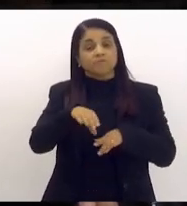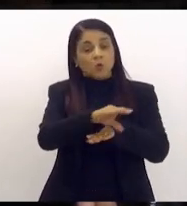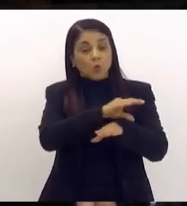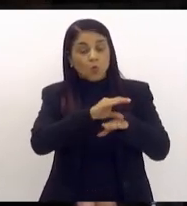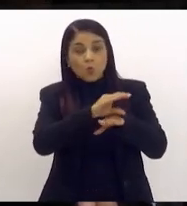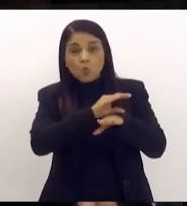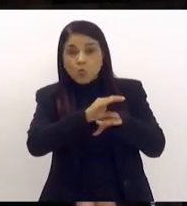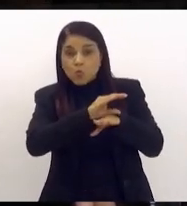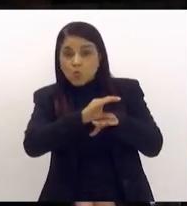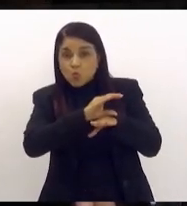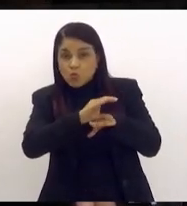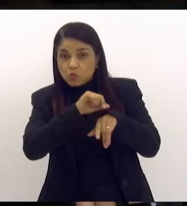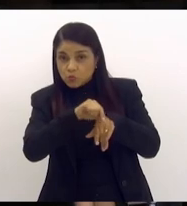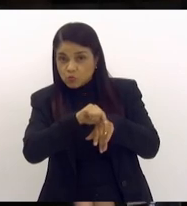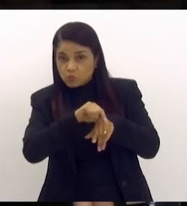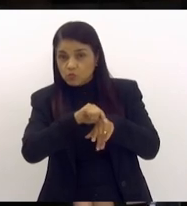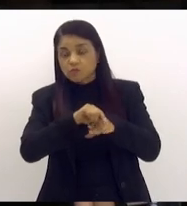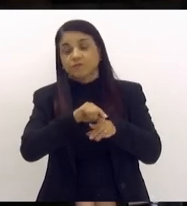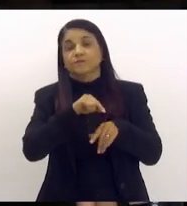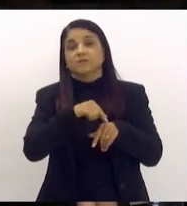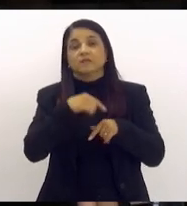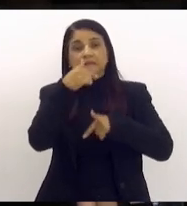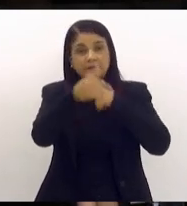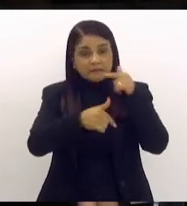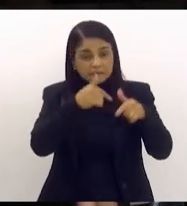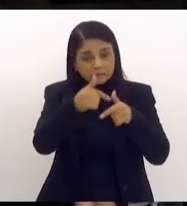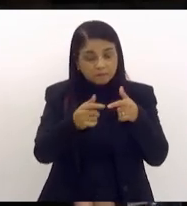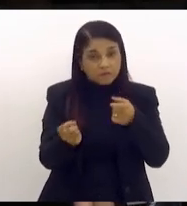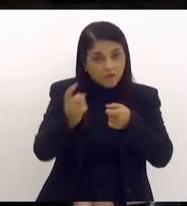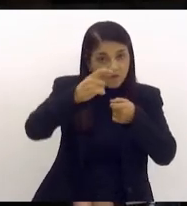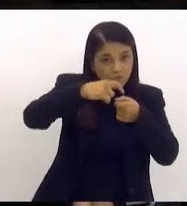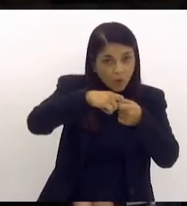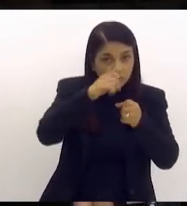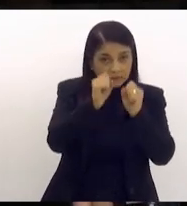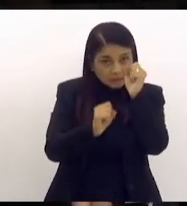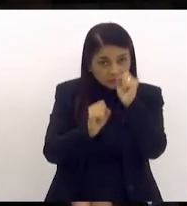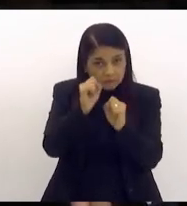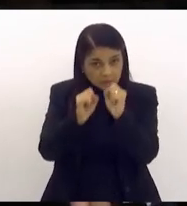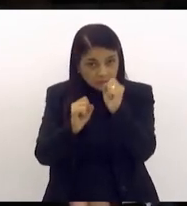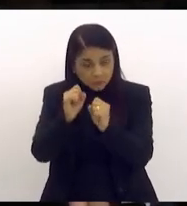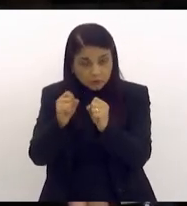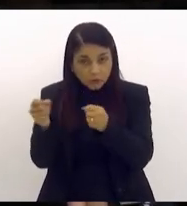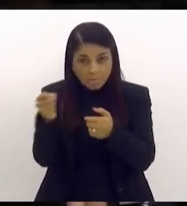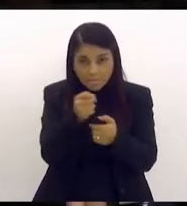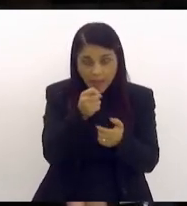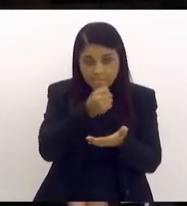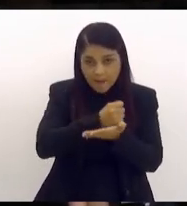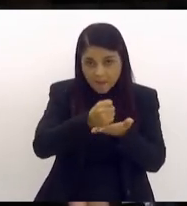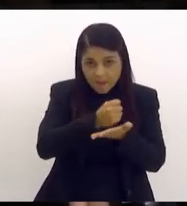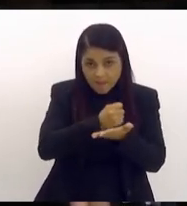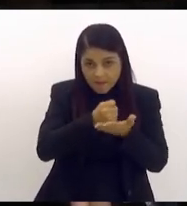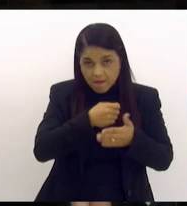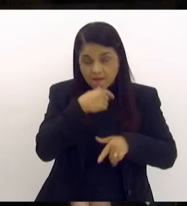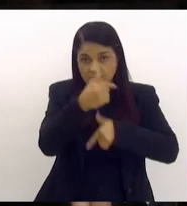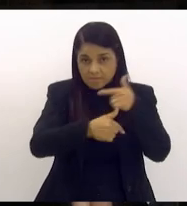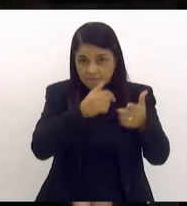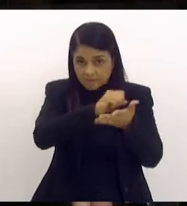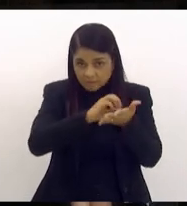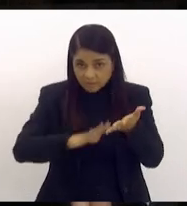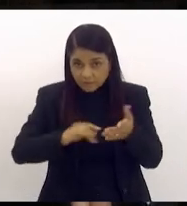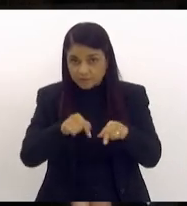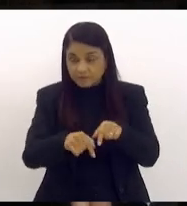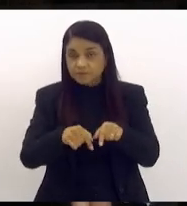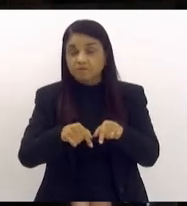questão porque esses trabalhadores com a retomada da indústria com a retomada dessas atividades com o estabelecimento